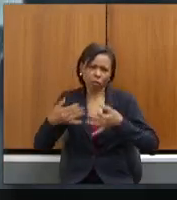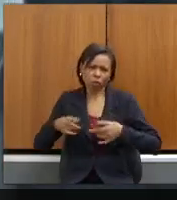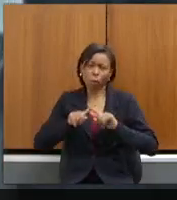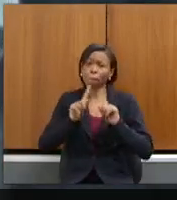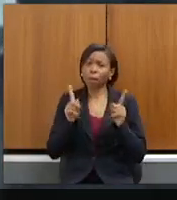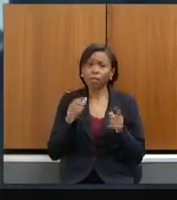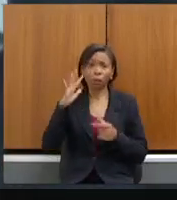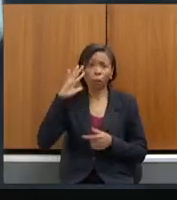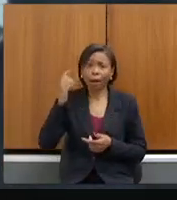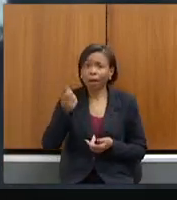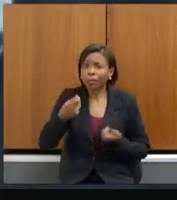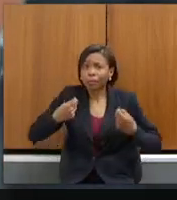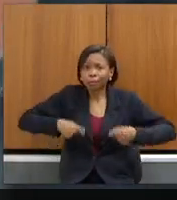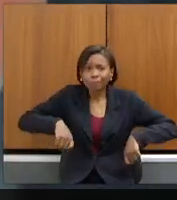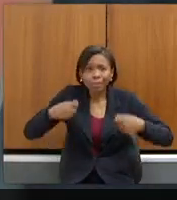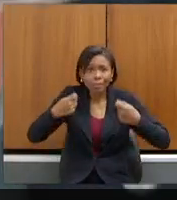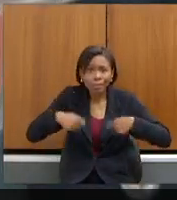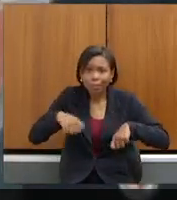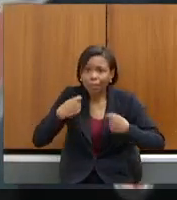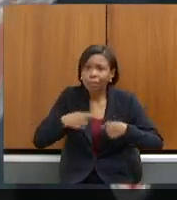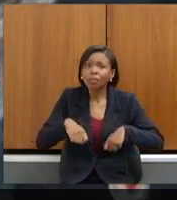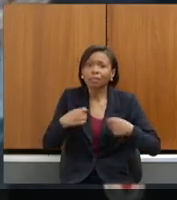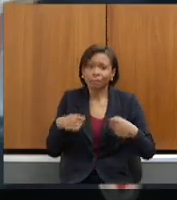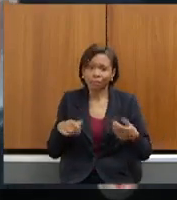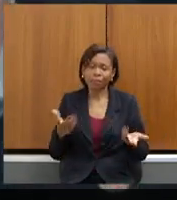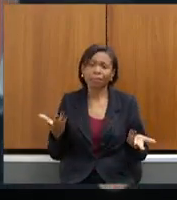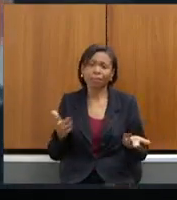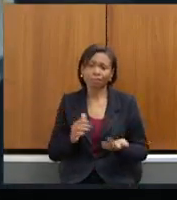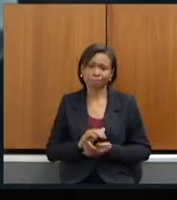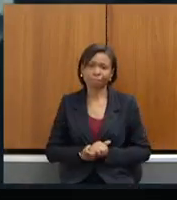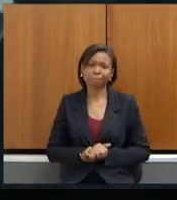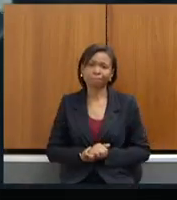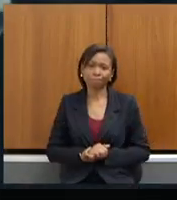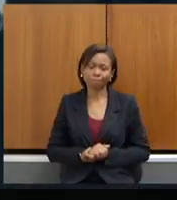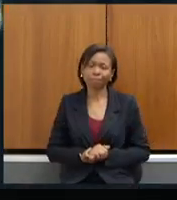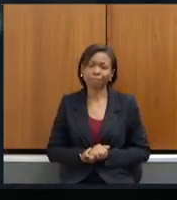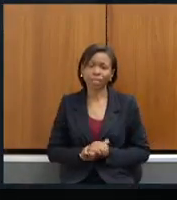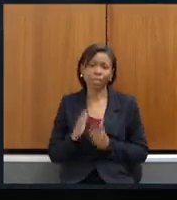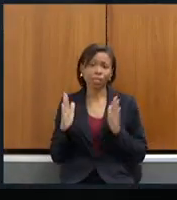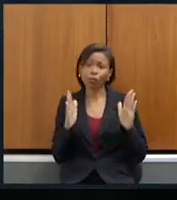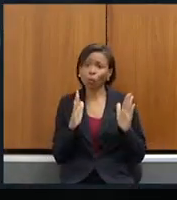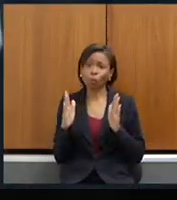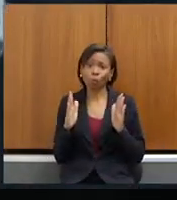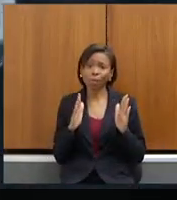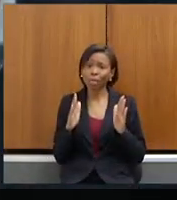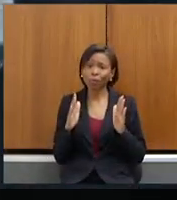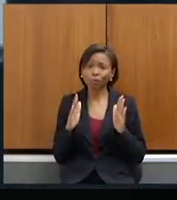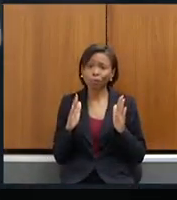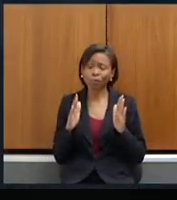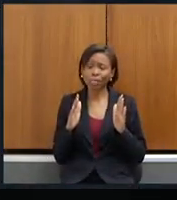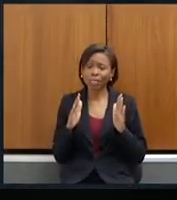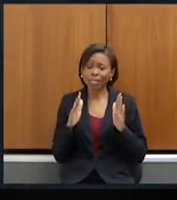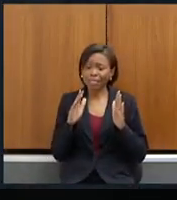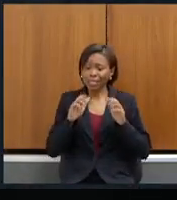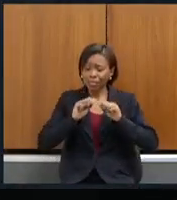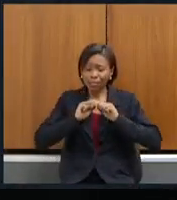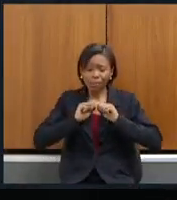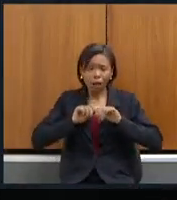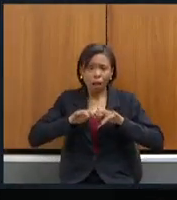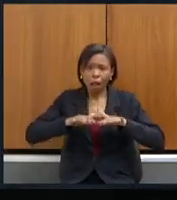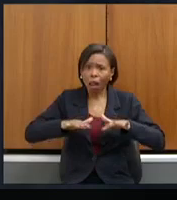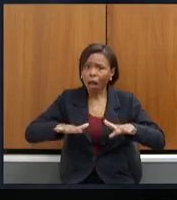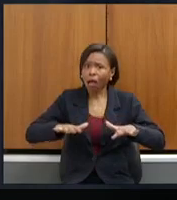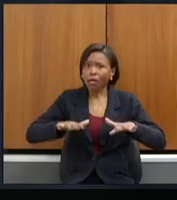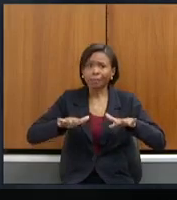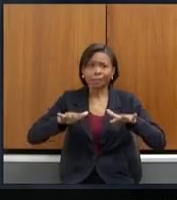quase absoluto que tem que acontecer então no momento de estado de calamidade nós gostaram